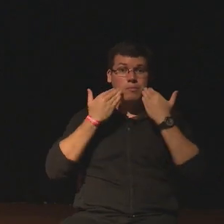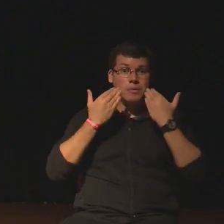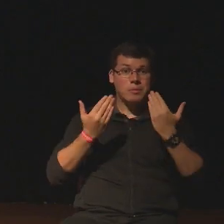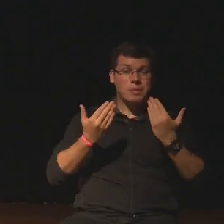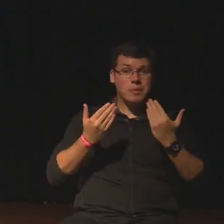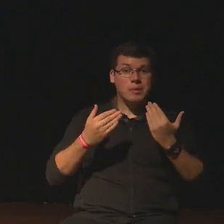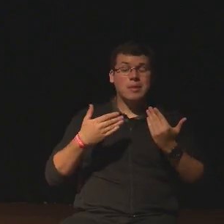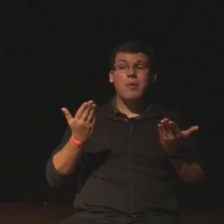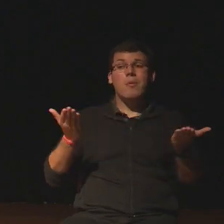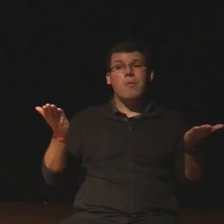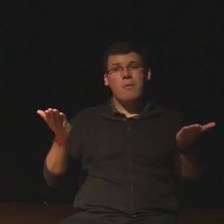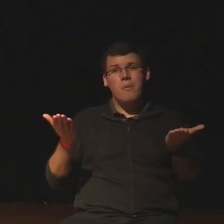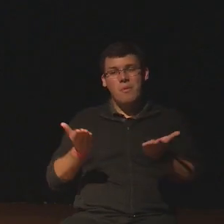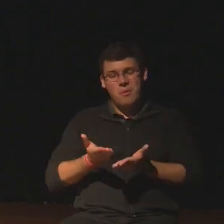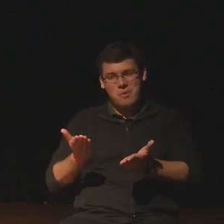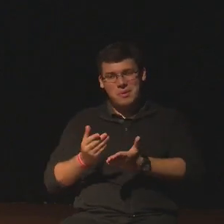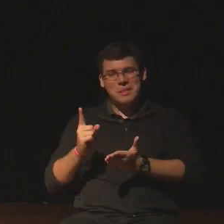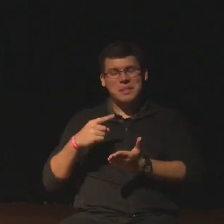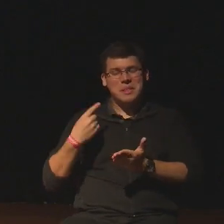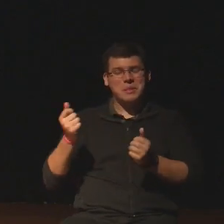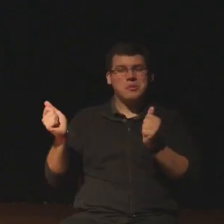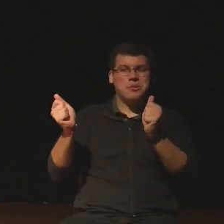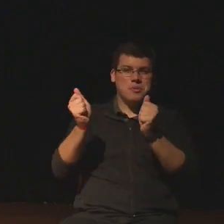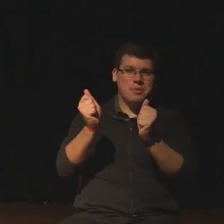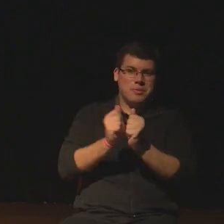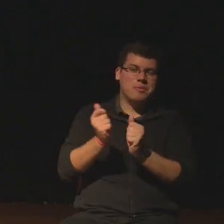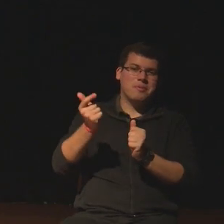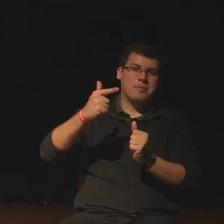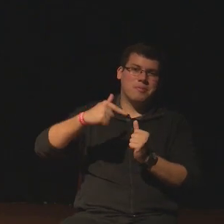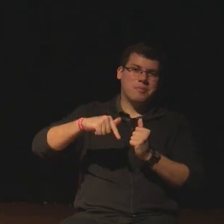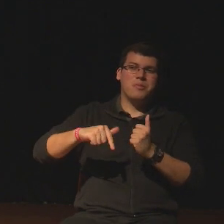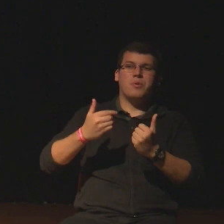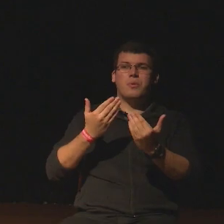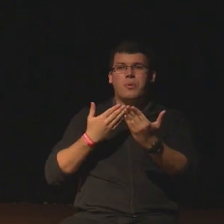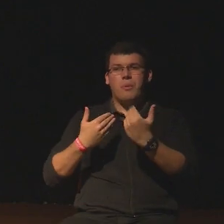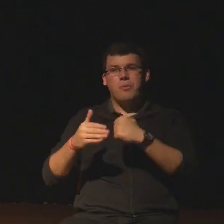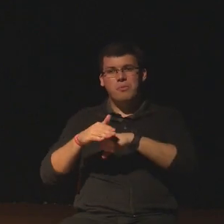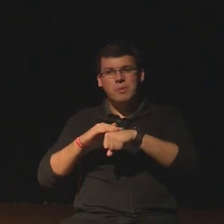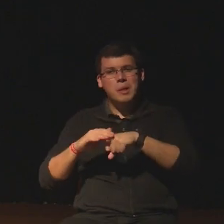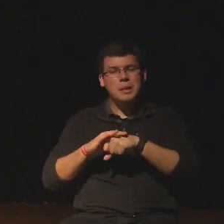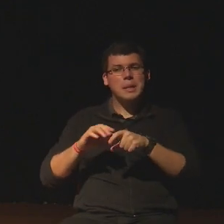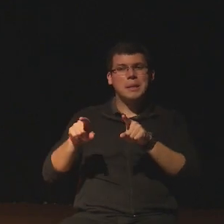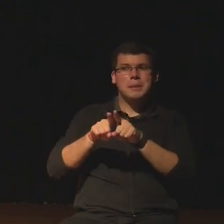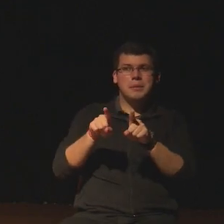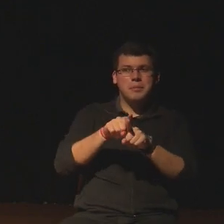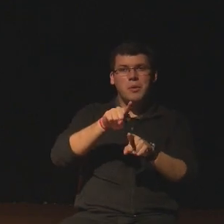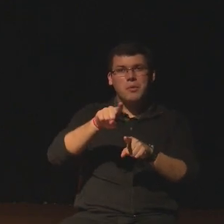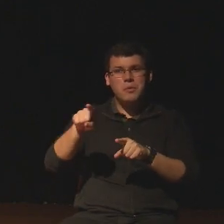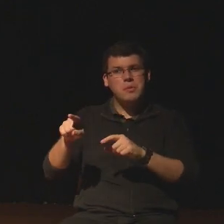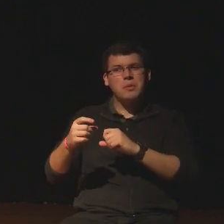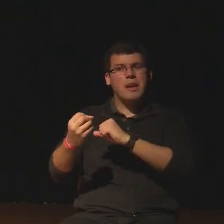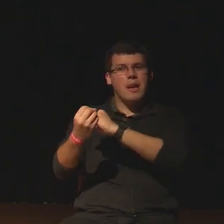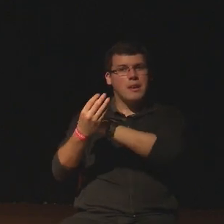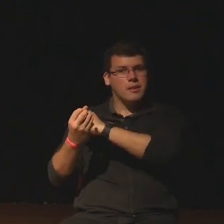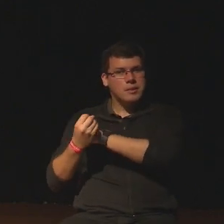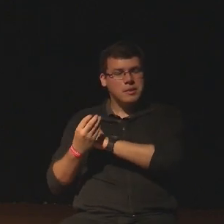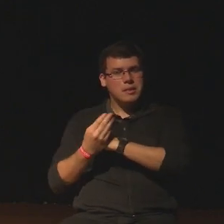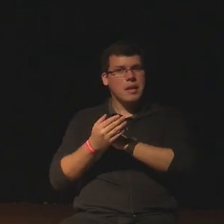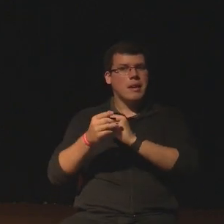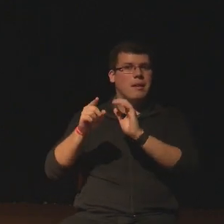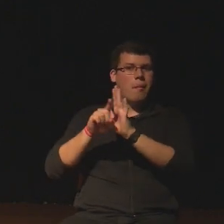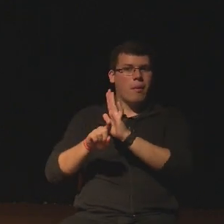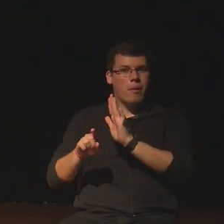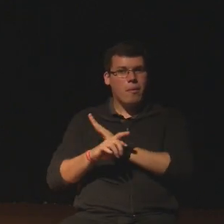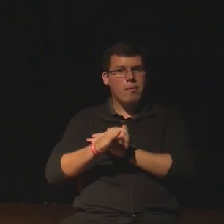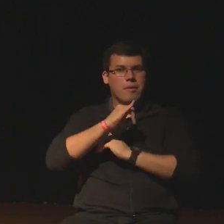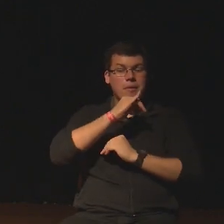para debater e ouvir da população mais questões sobre o projeto. Então, no ofício encaminhado,